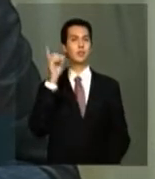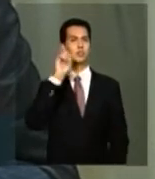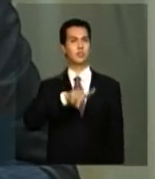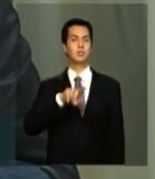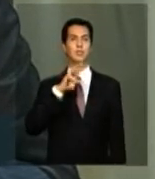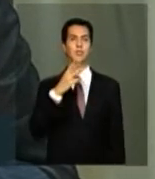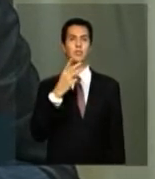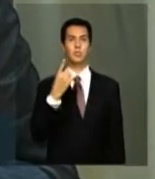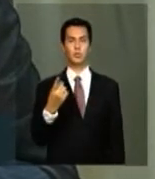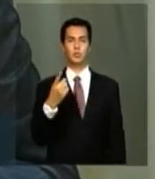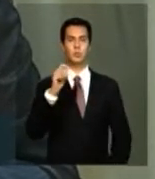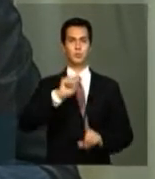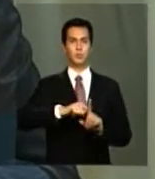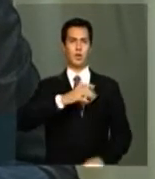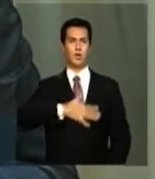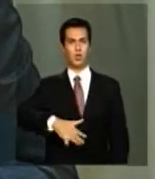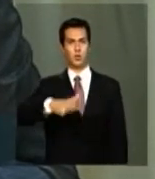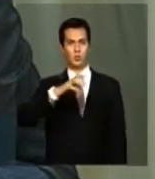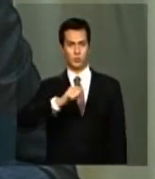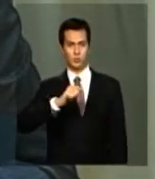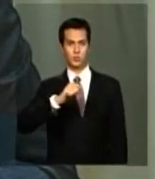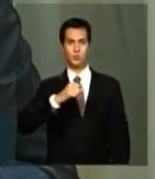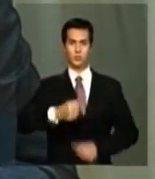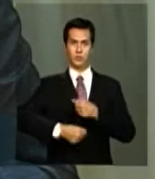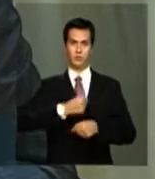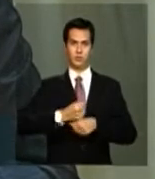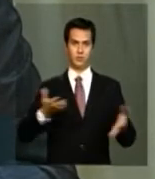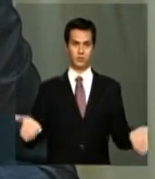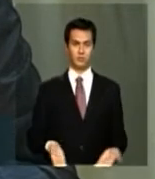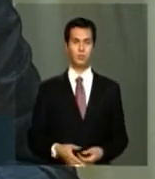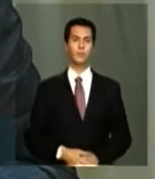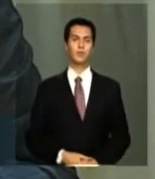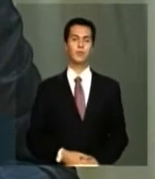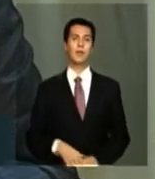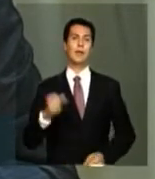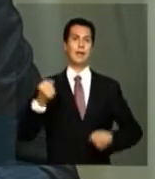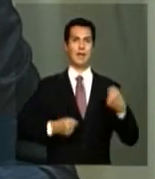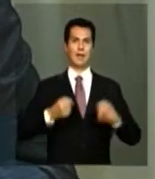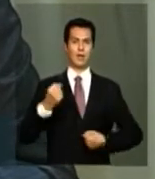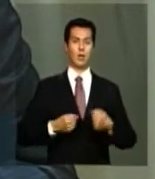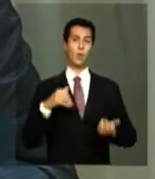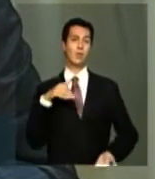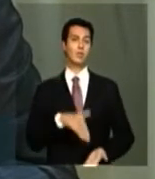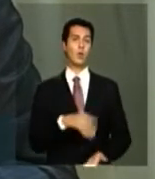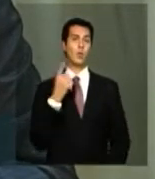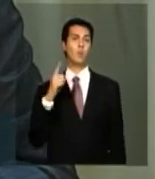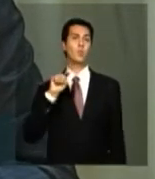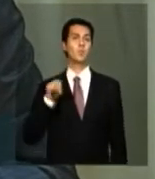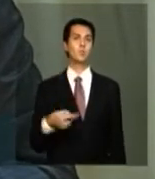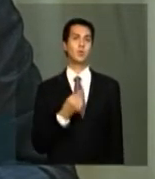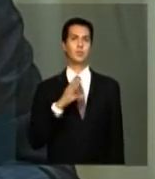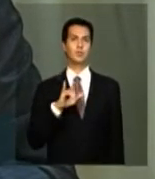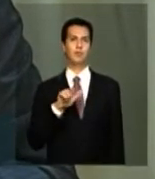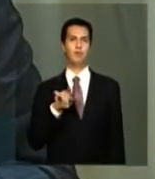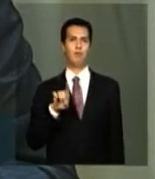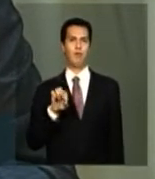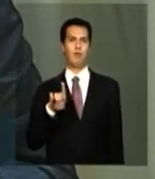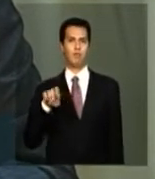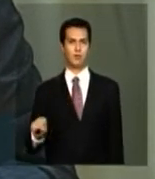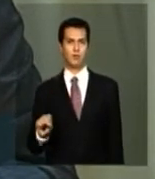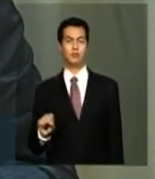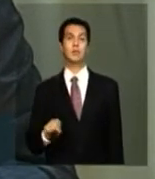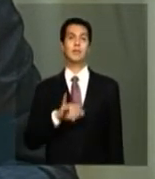agosto deste ano para os carros até 1000 cilindradas o IPI